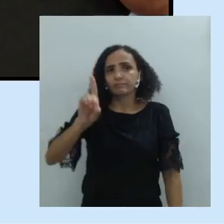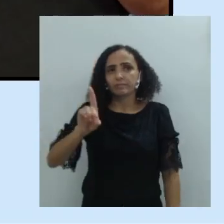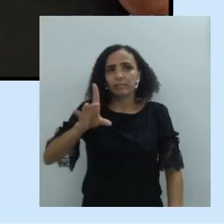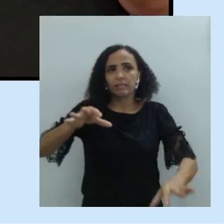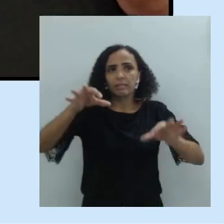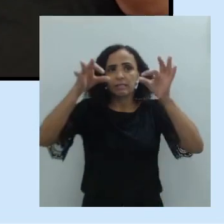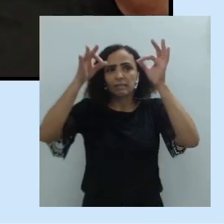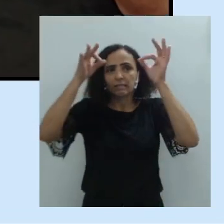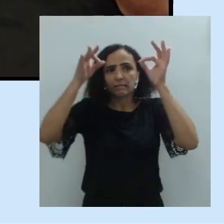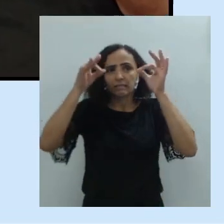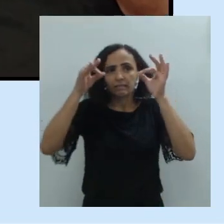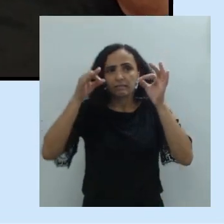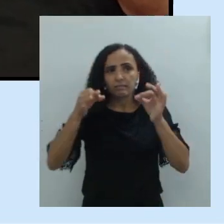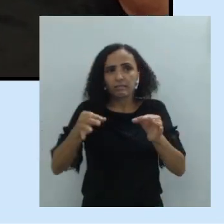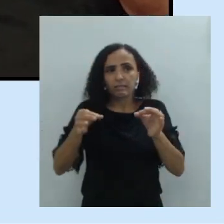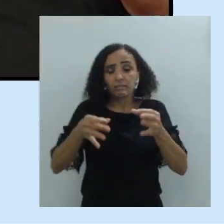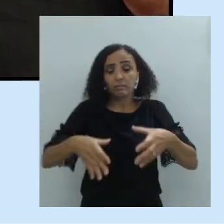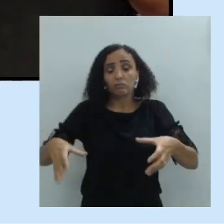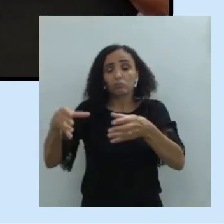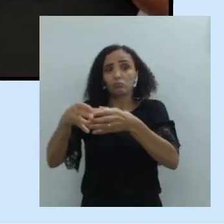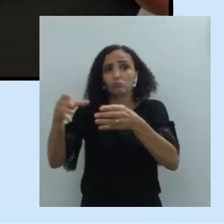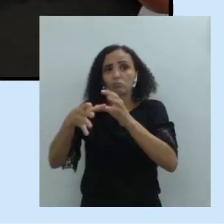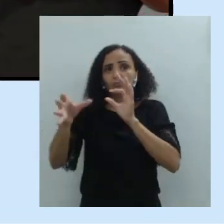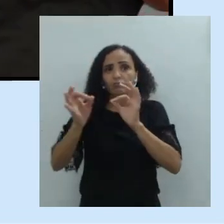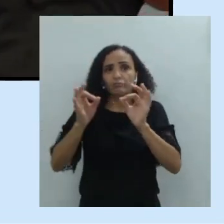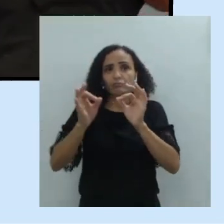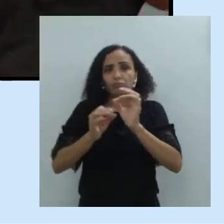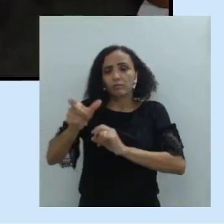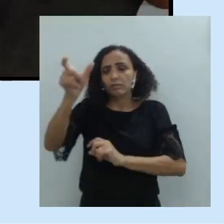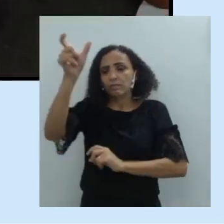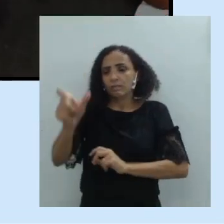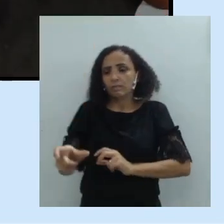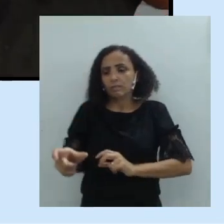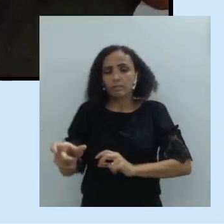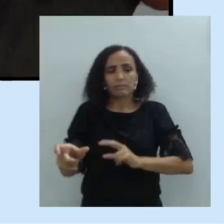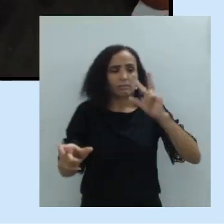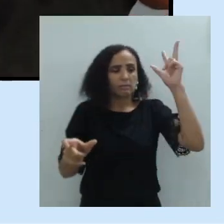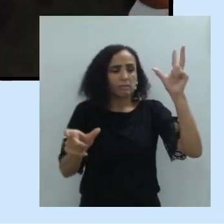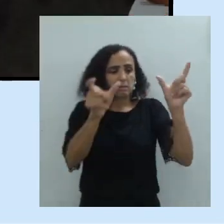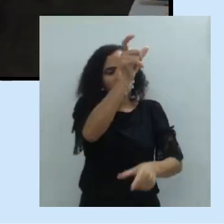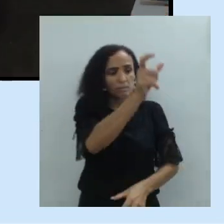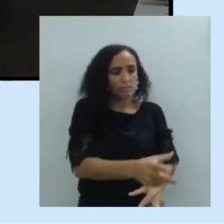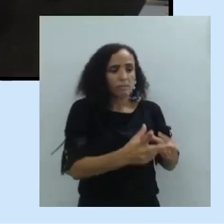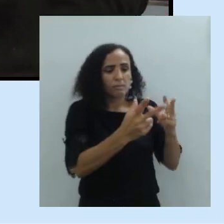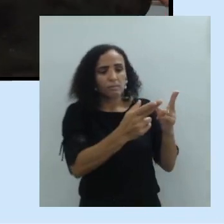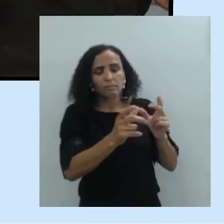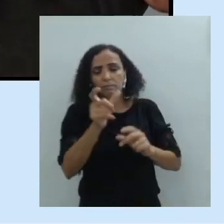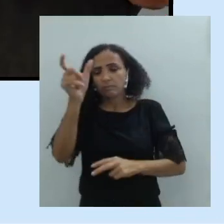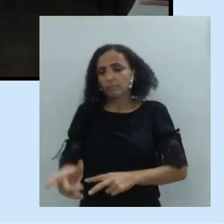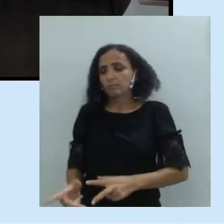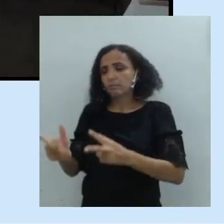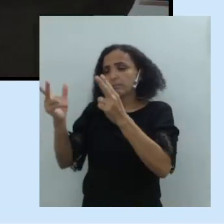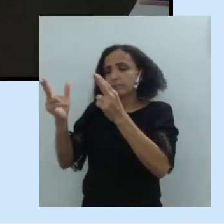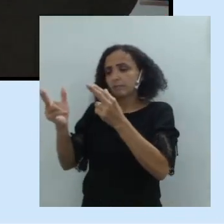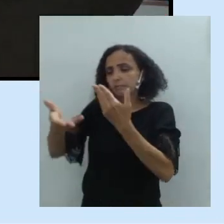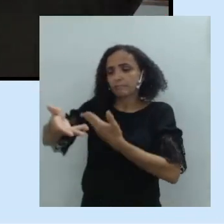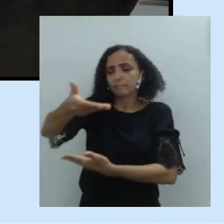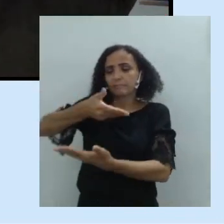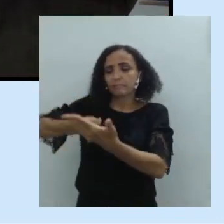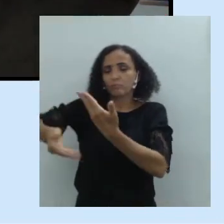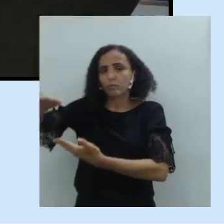é o conjunto de organismos de uma mesma espécie, mesma espécie interagindo com outros